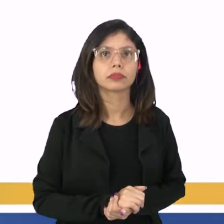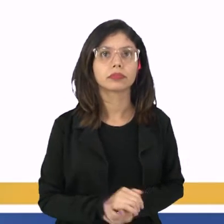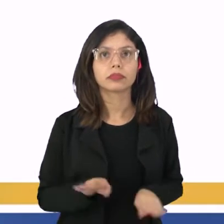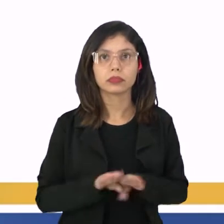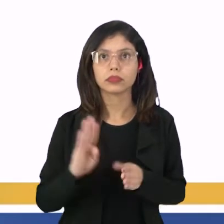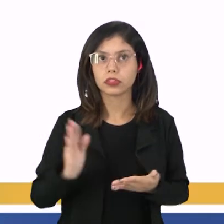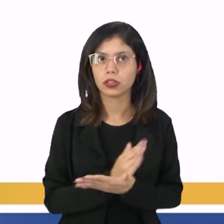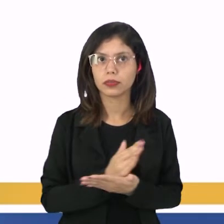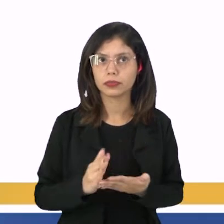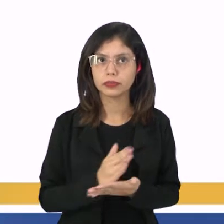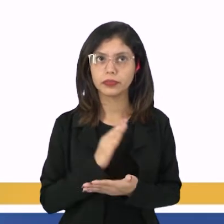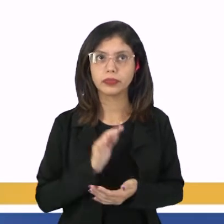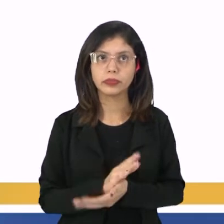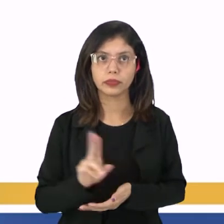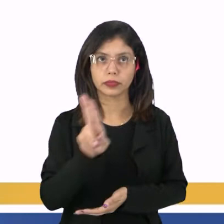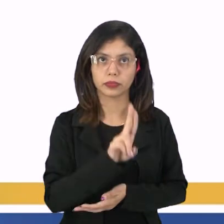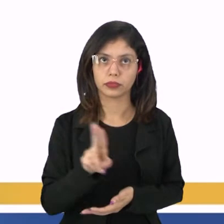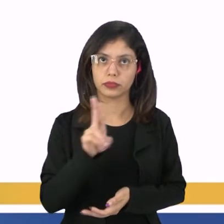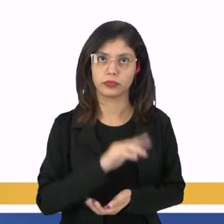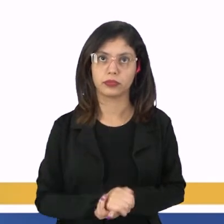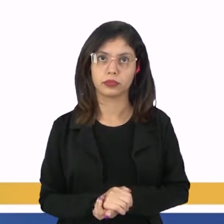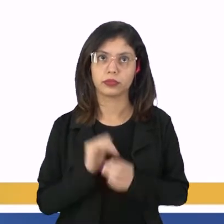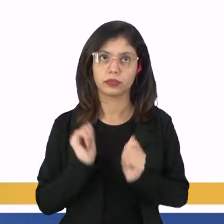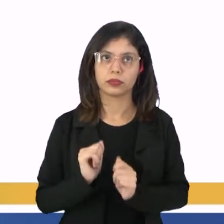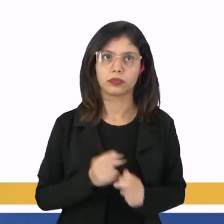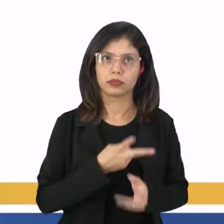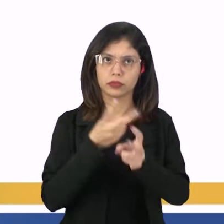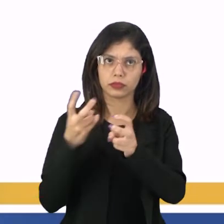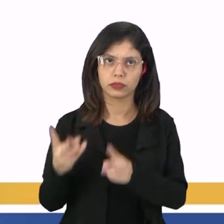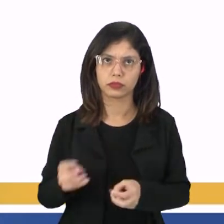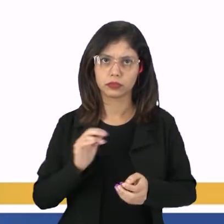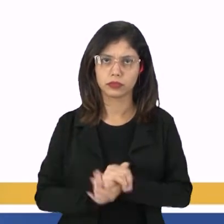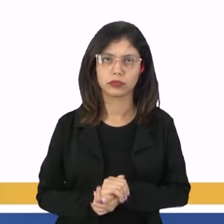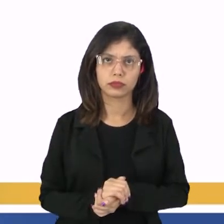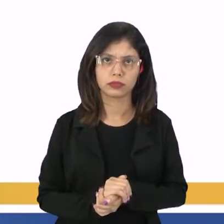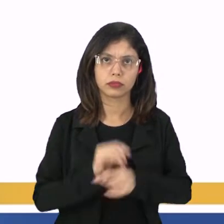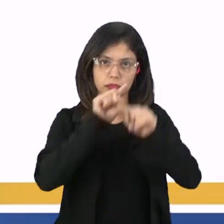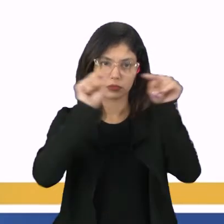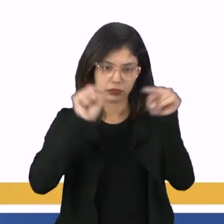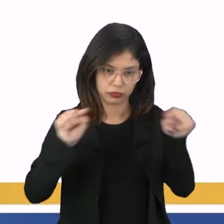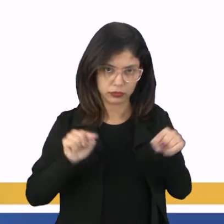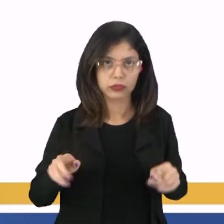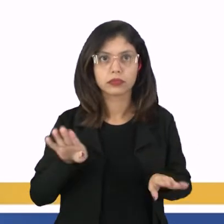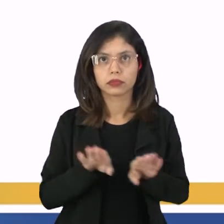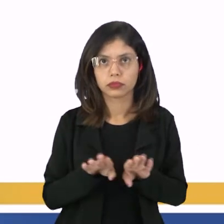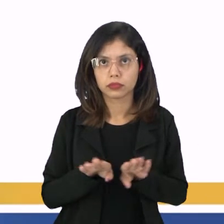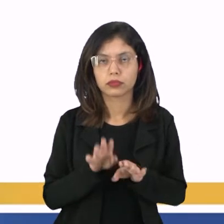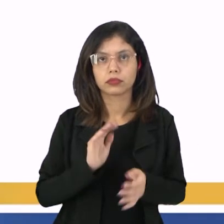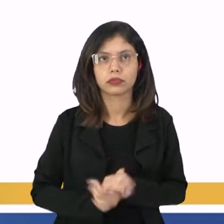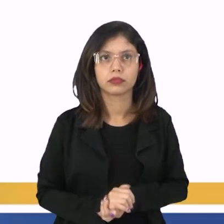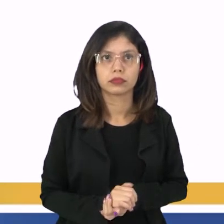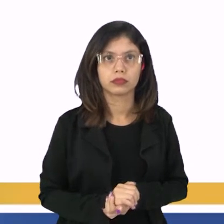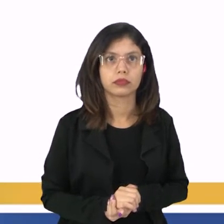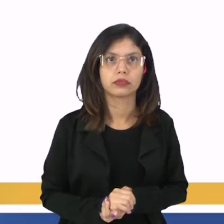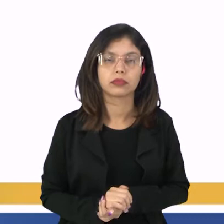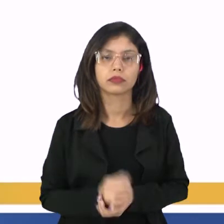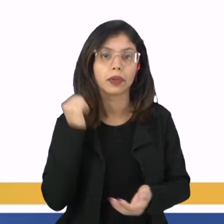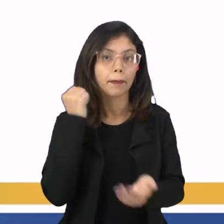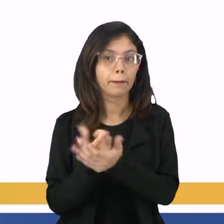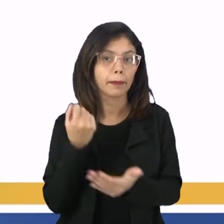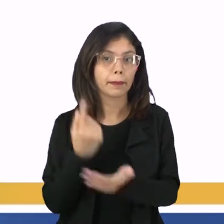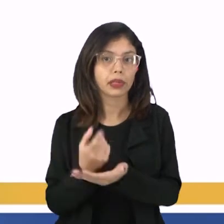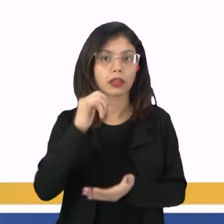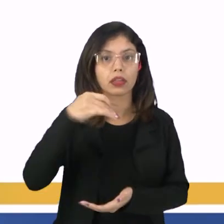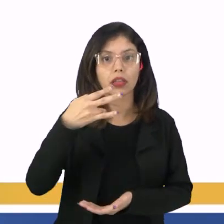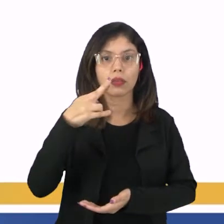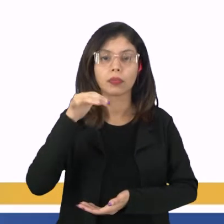temos também alguns argumentos utilizados, tá? Que a gente percebe que são esses que estão grifados também, tá? Desde impostos, que pagam